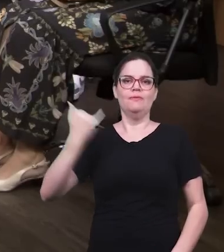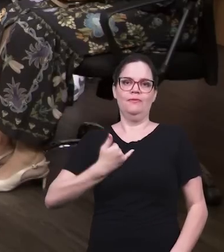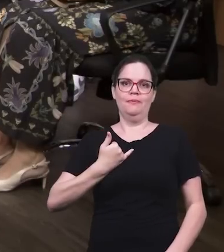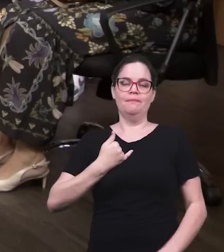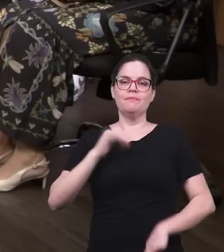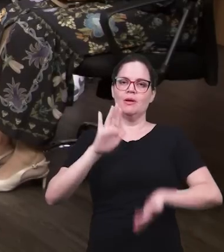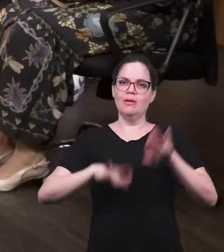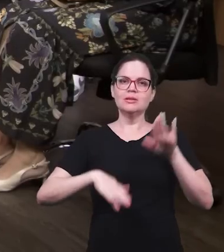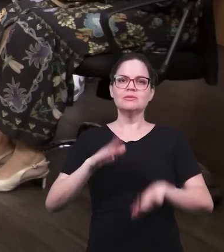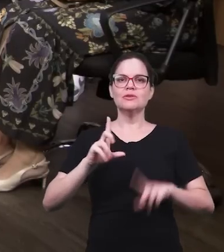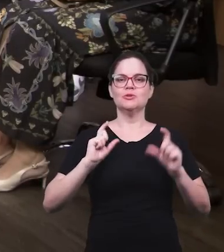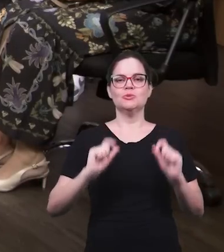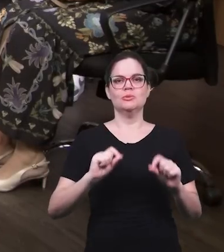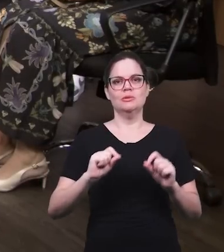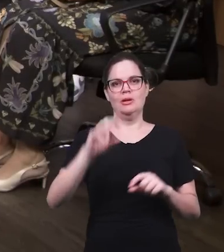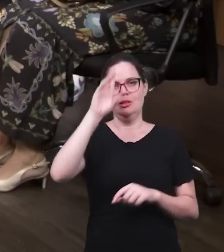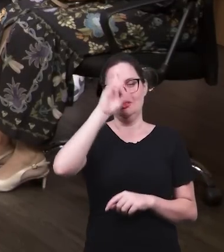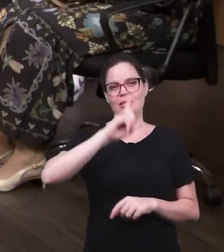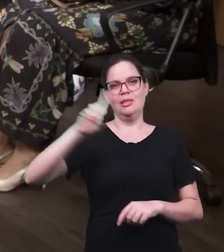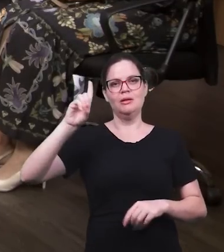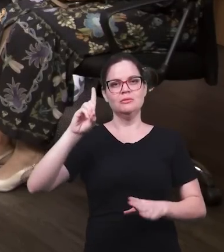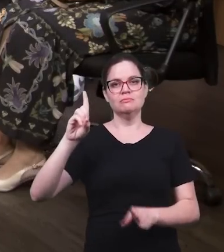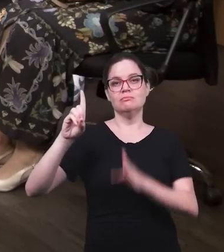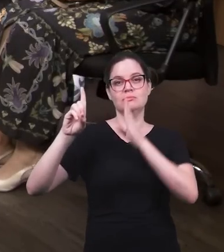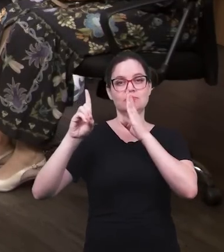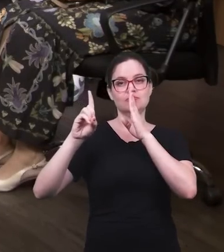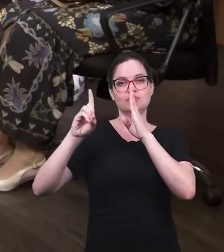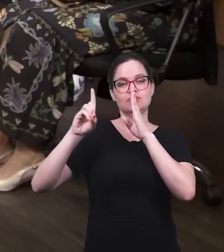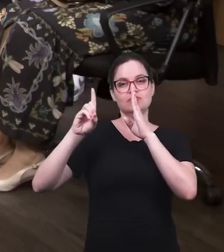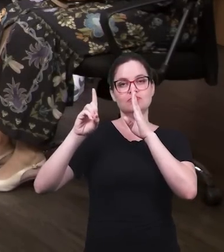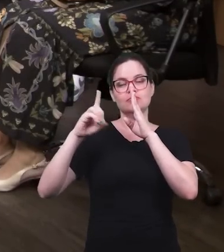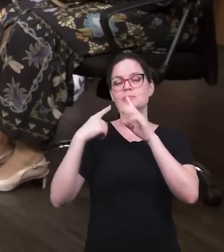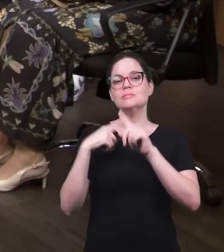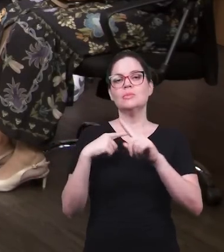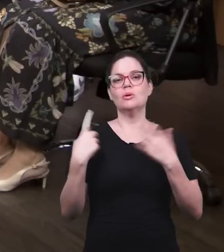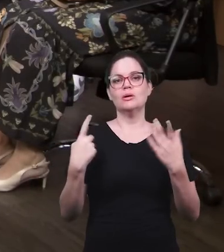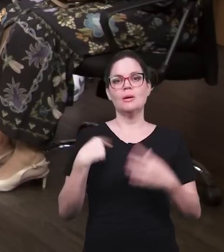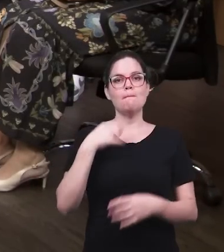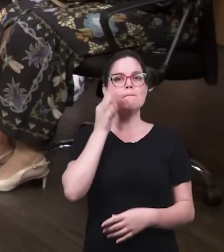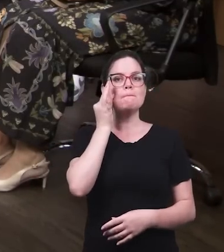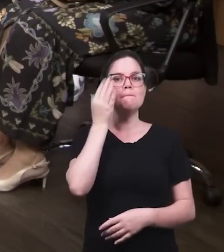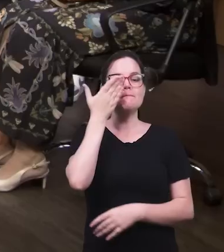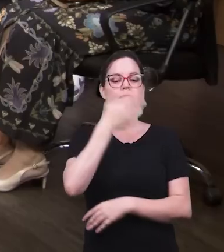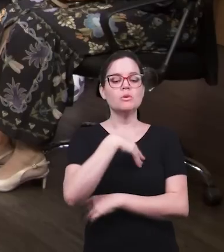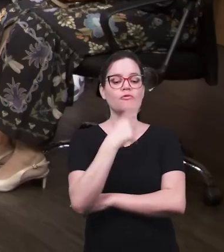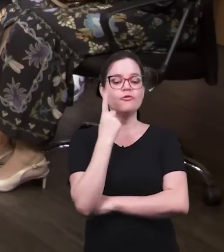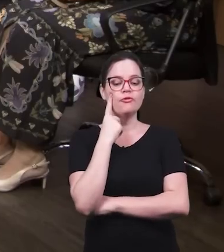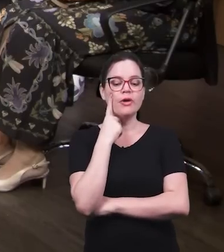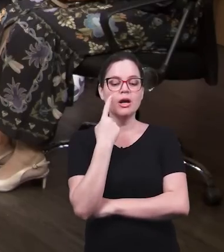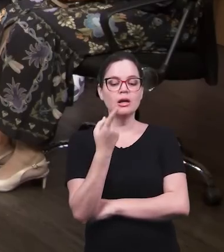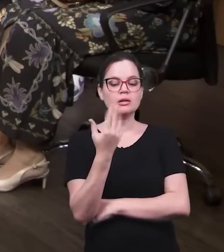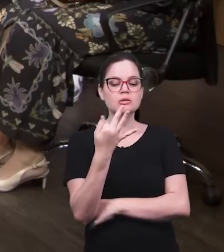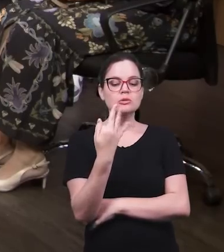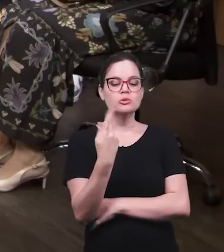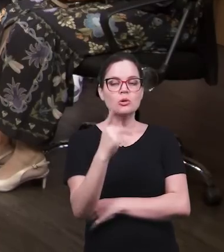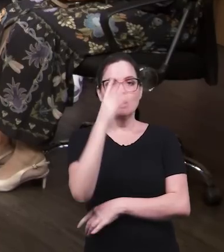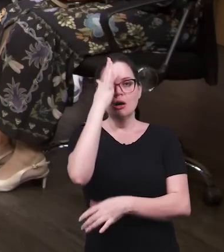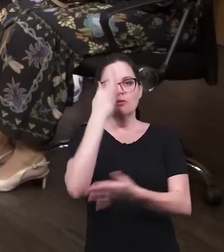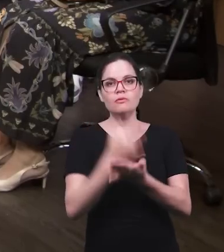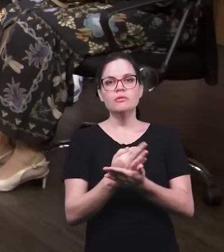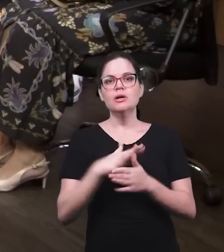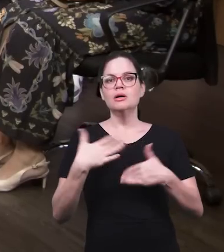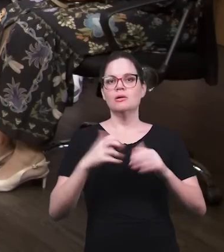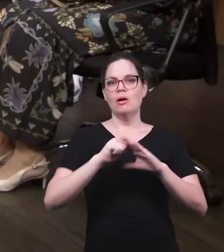quando, às vezes, o silêncio é simplesmente porque ele está te provando. Qual é uma característica